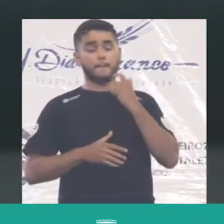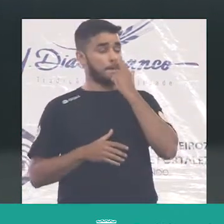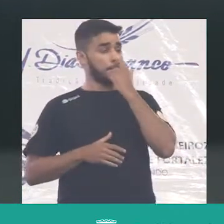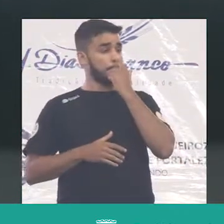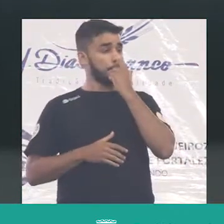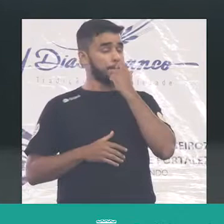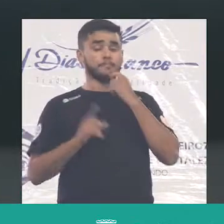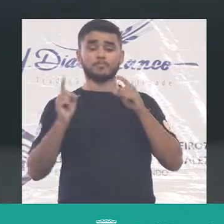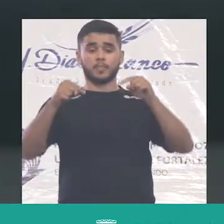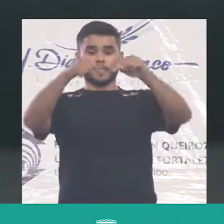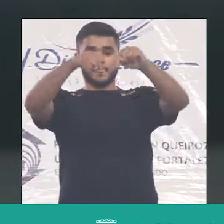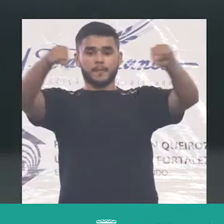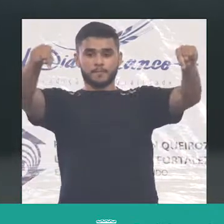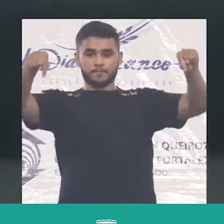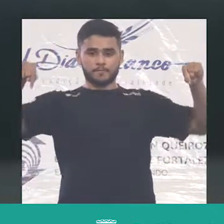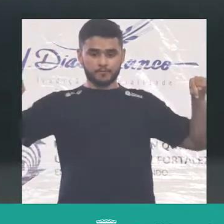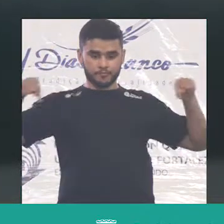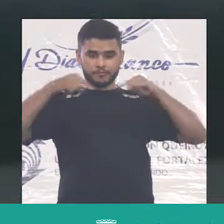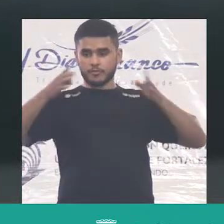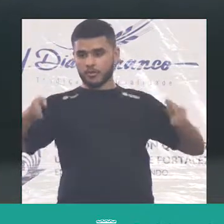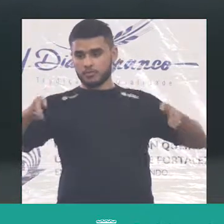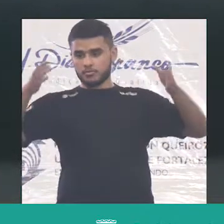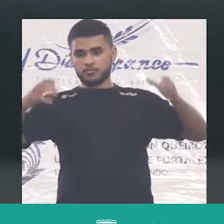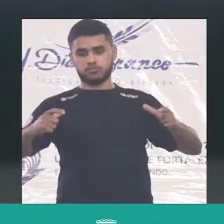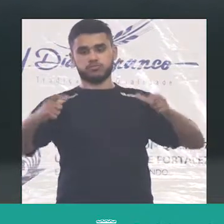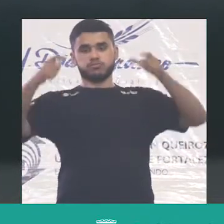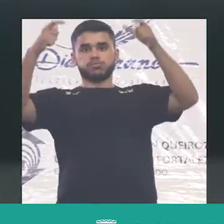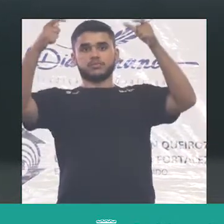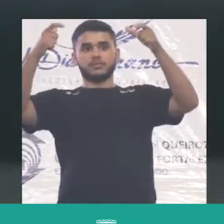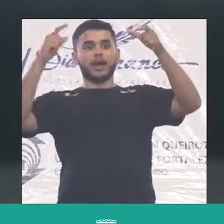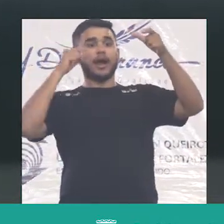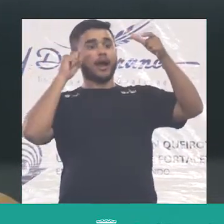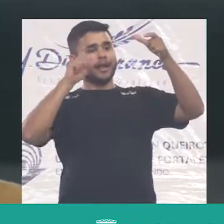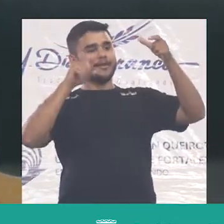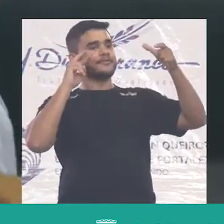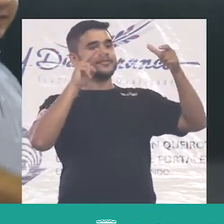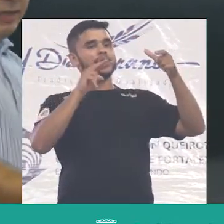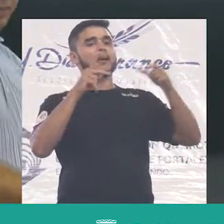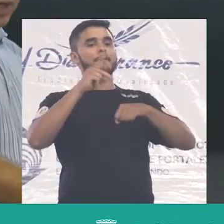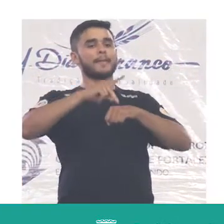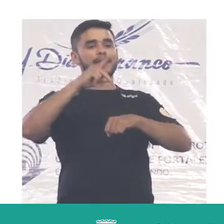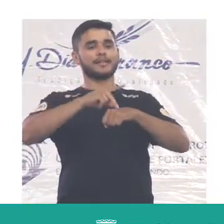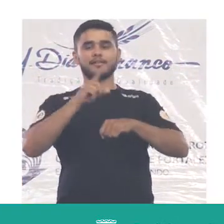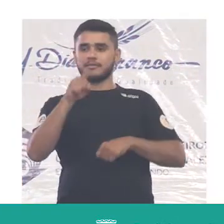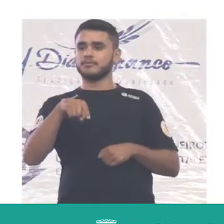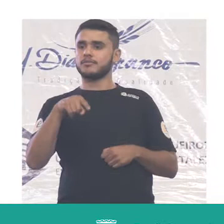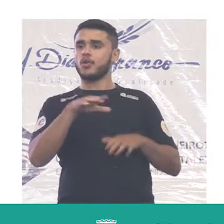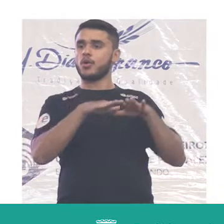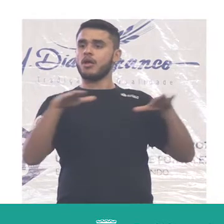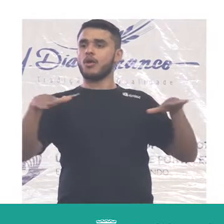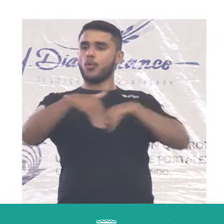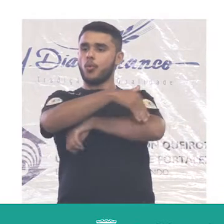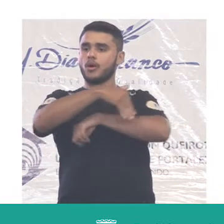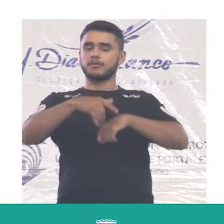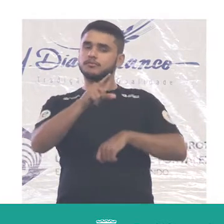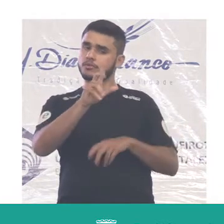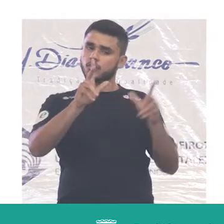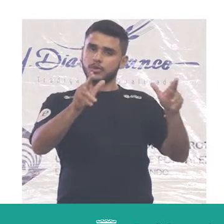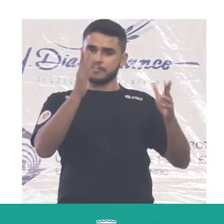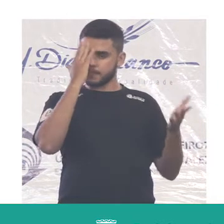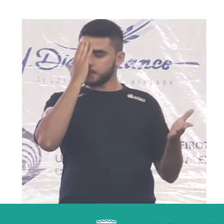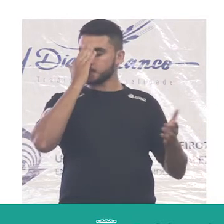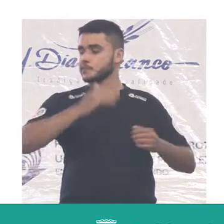retângulo no chão, e o bicho é reto, em pé. Ele disse que o bloco tem a altura